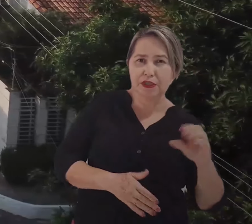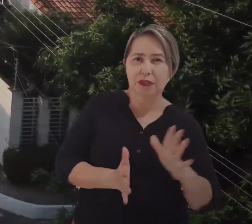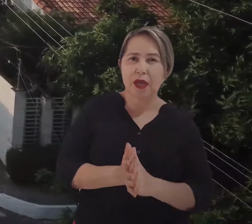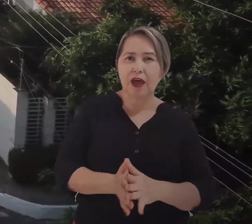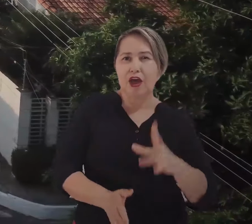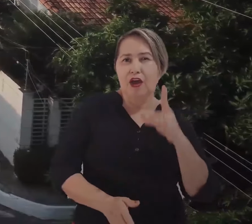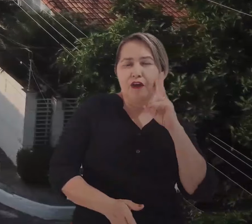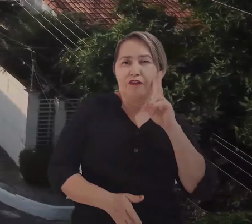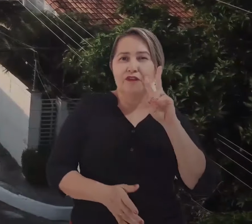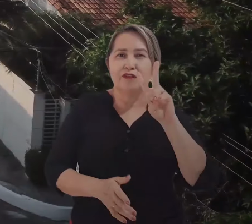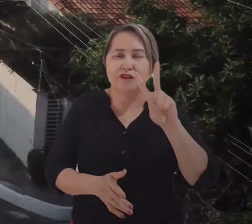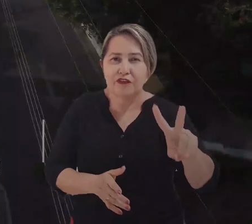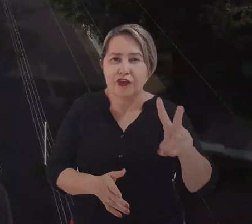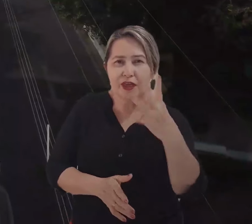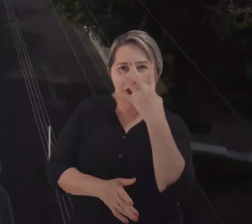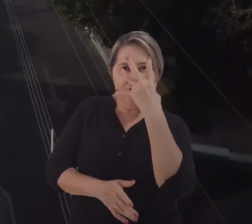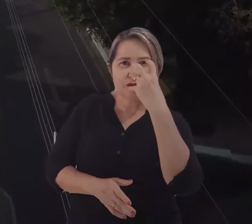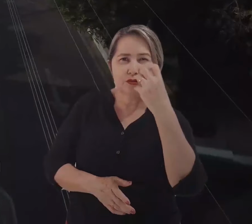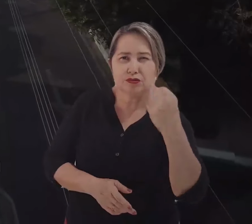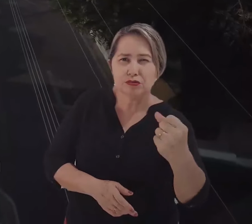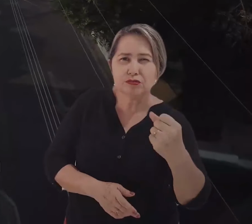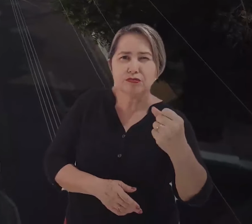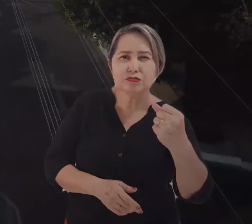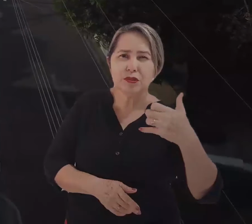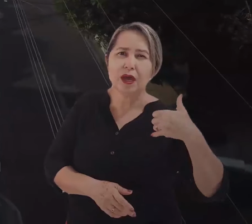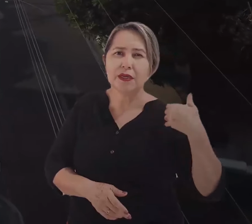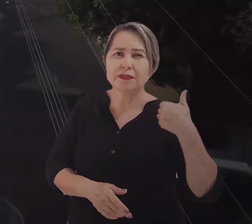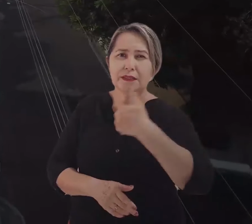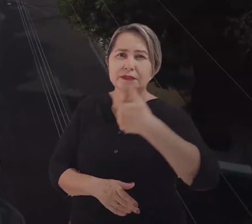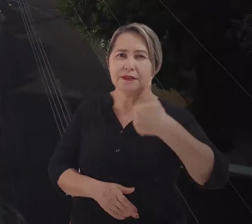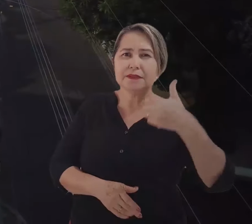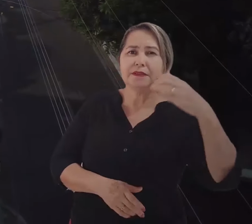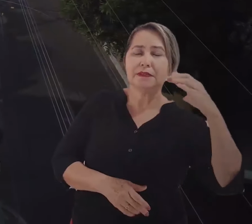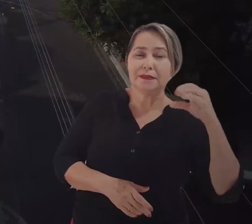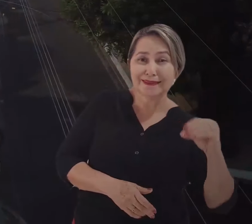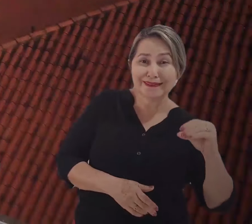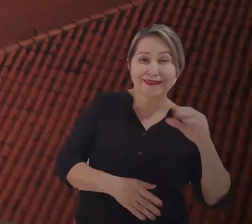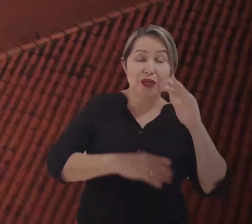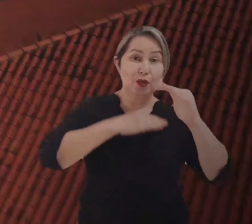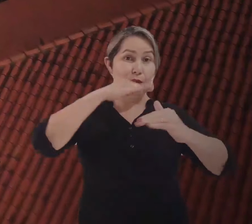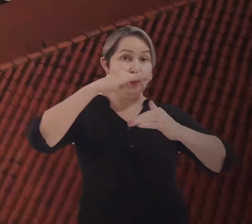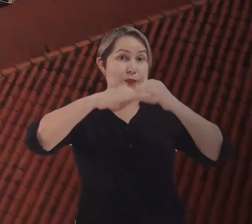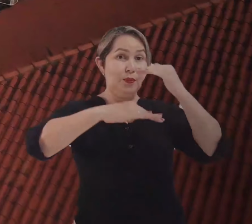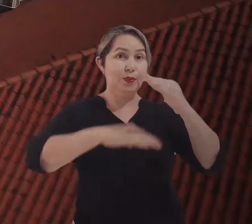do centenário de Marabá. Marabá já caminha para isso, para um processo histórico.